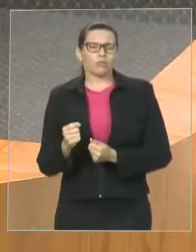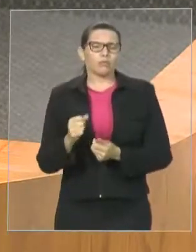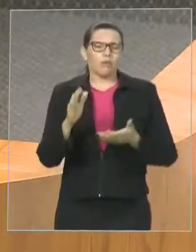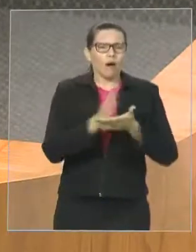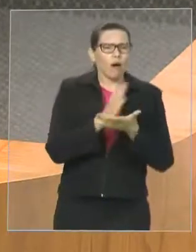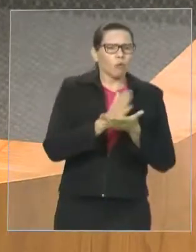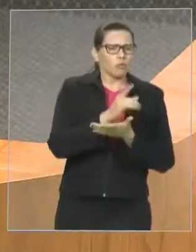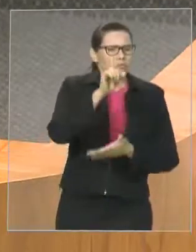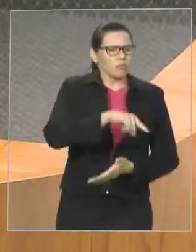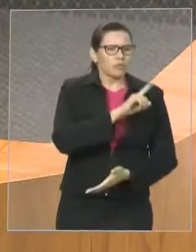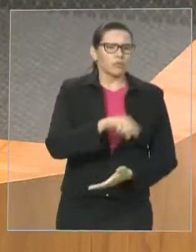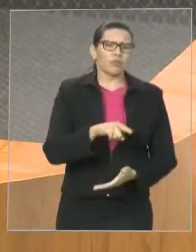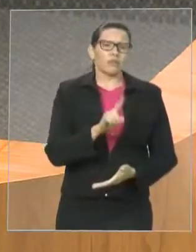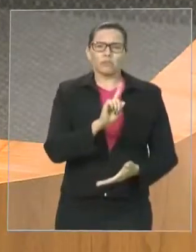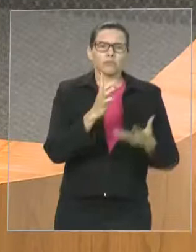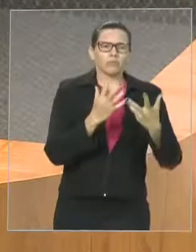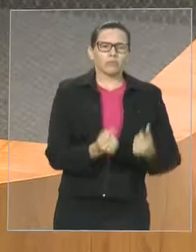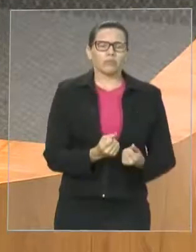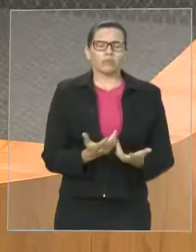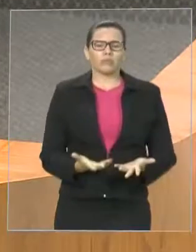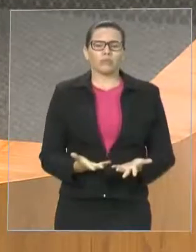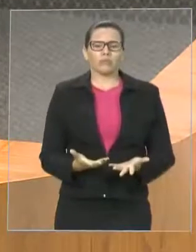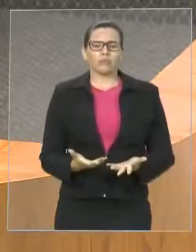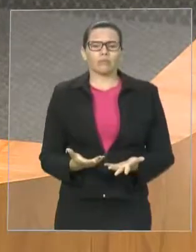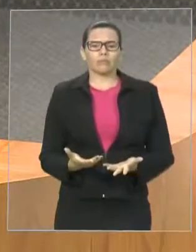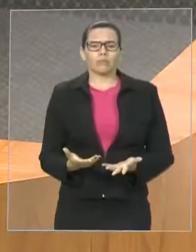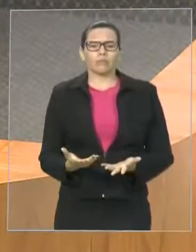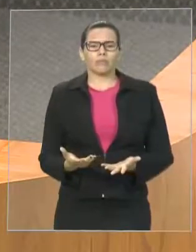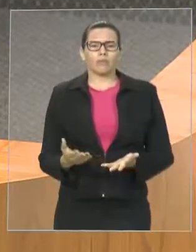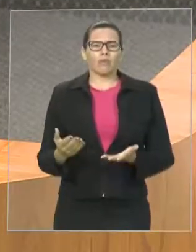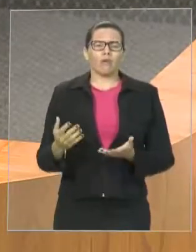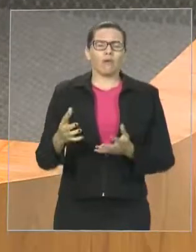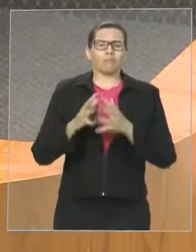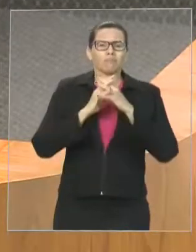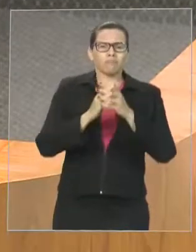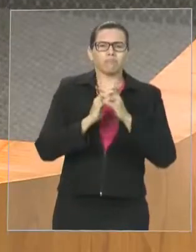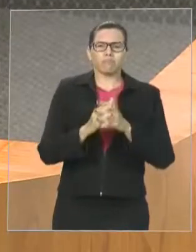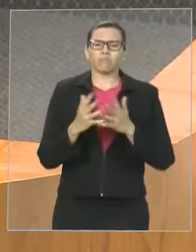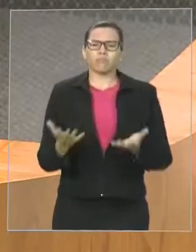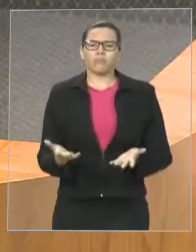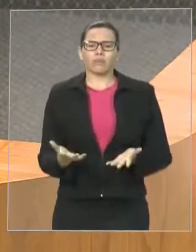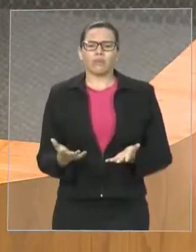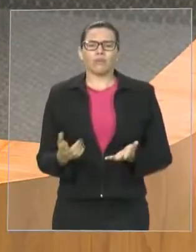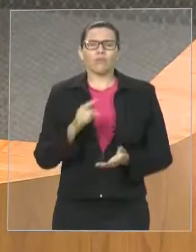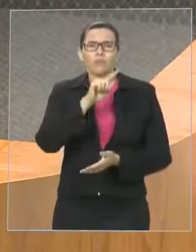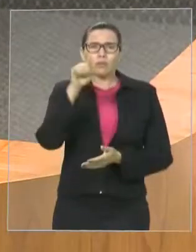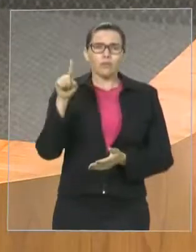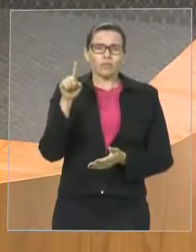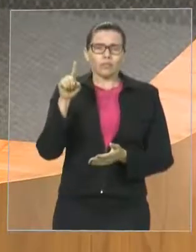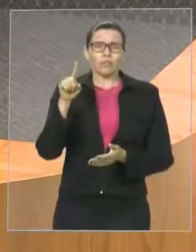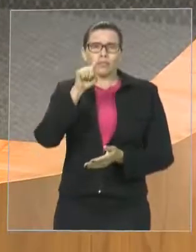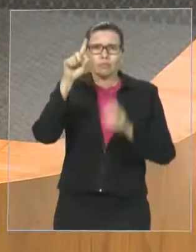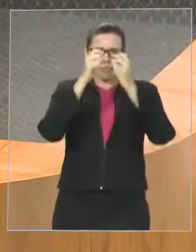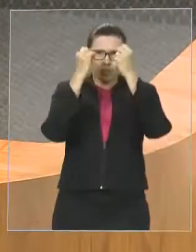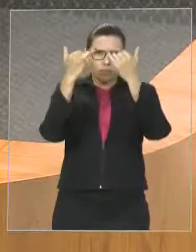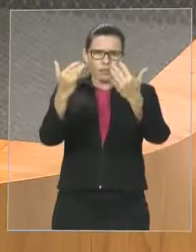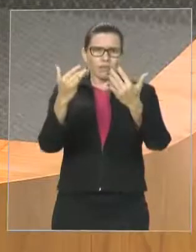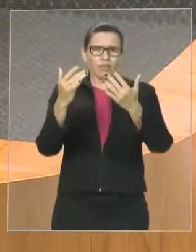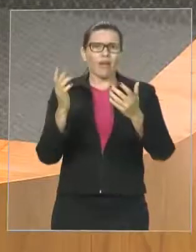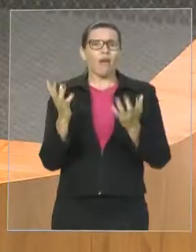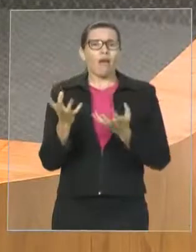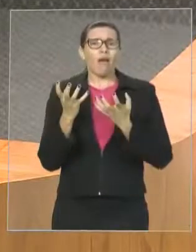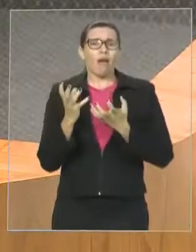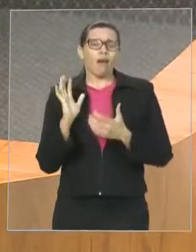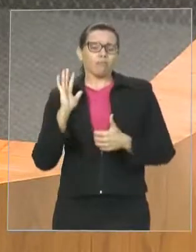de embaraço completo para essas pessoas que têm expectativa pela convocação e pela sua efetivação